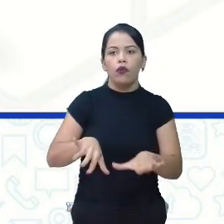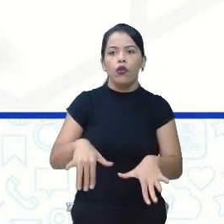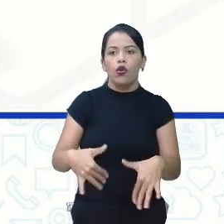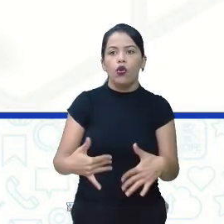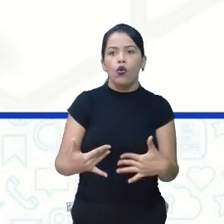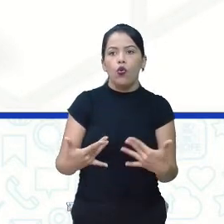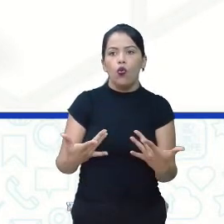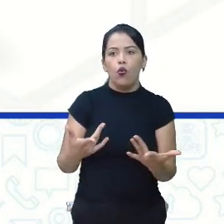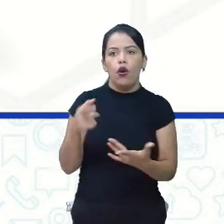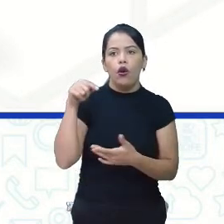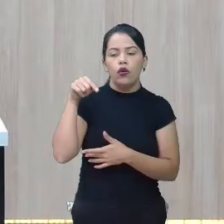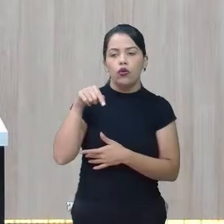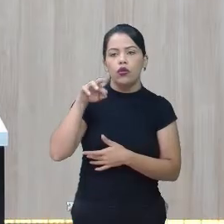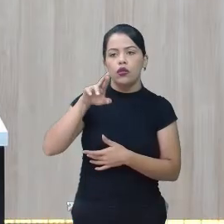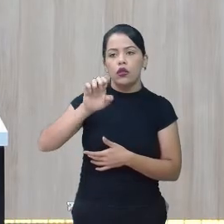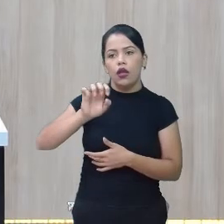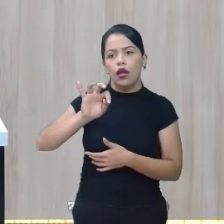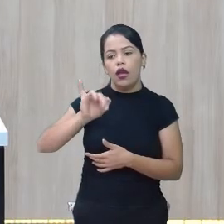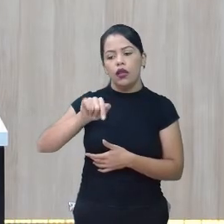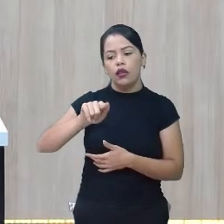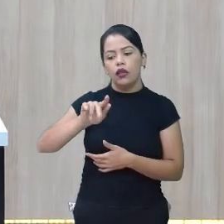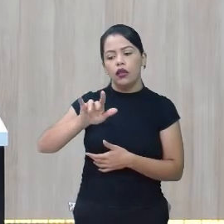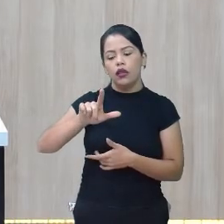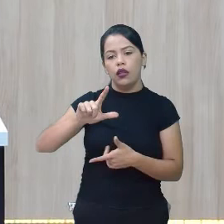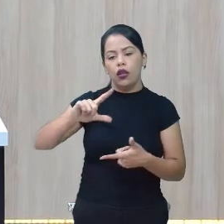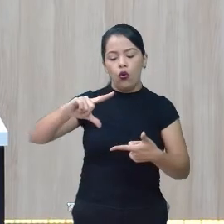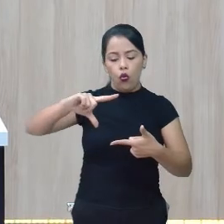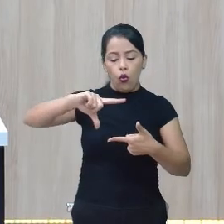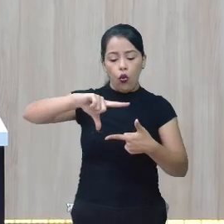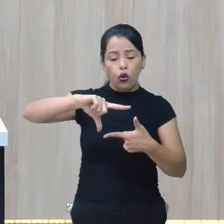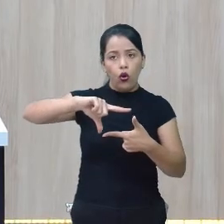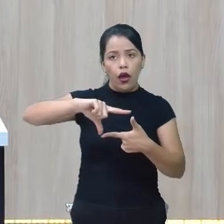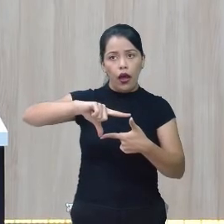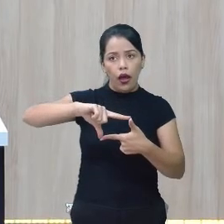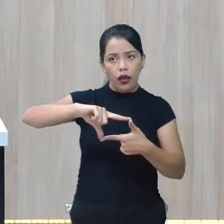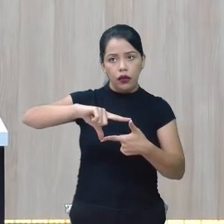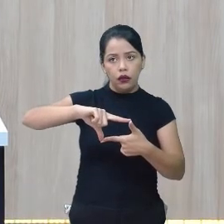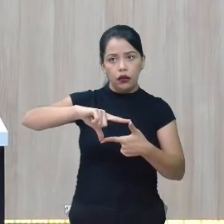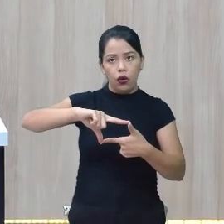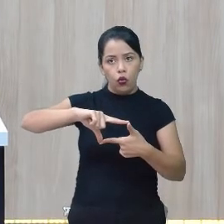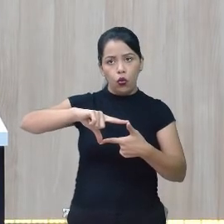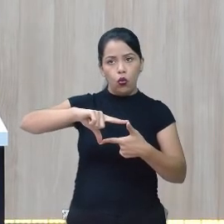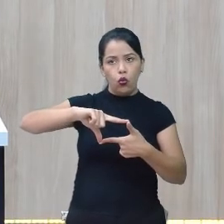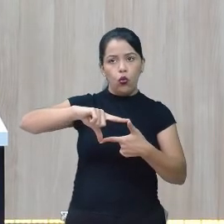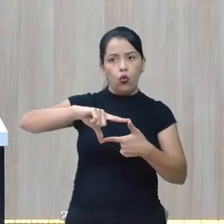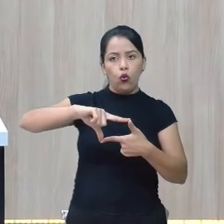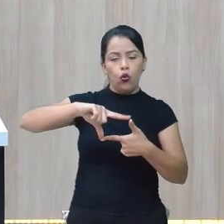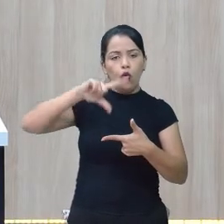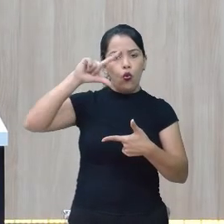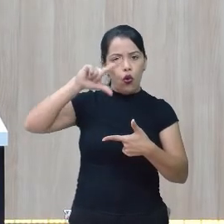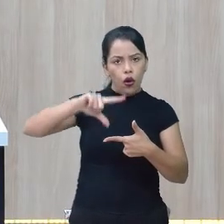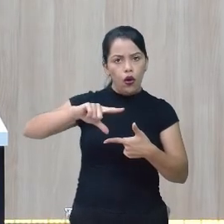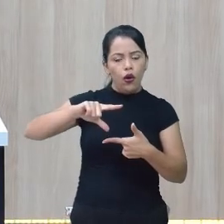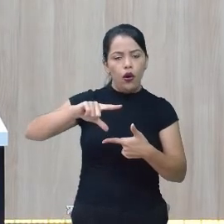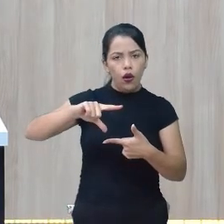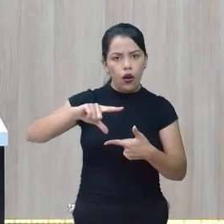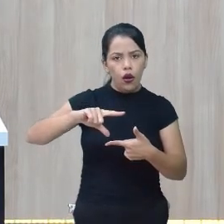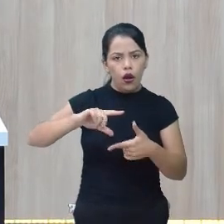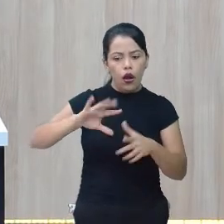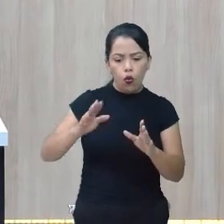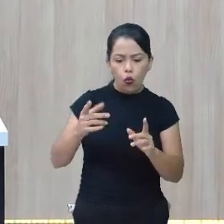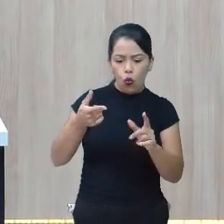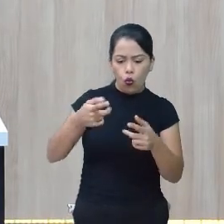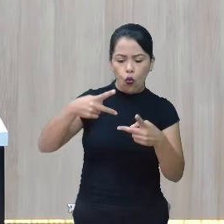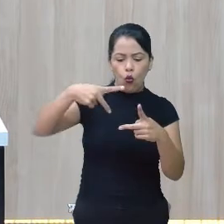Então, peraí, Briane. Um cubo é um bloco retangular? É, gente, porque a gente tem que ir uma definição junta com a